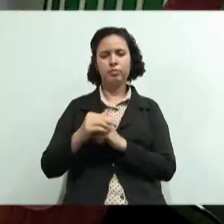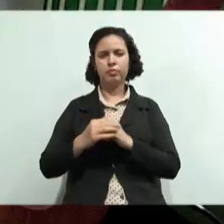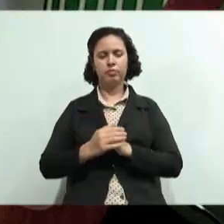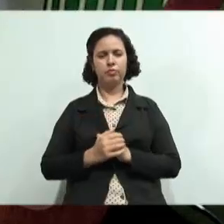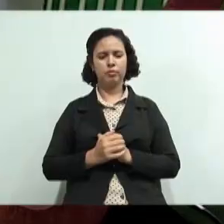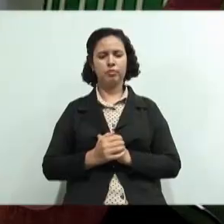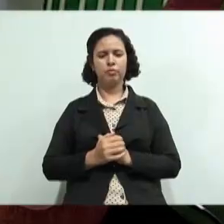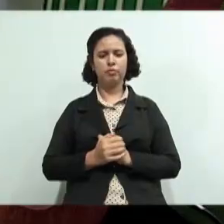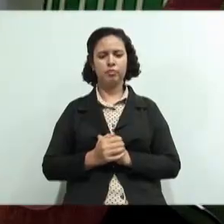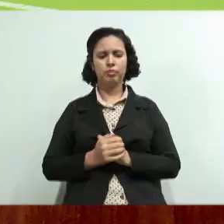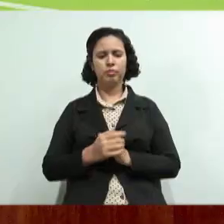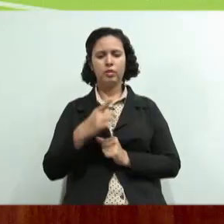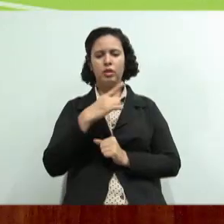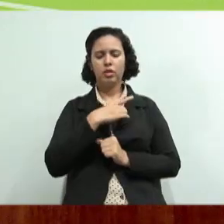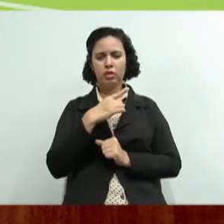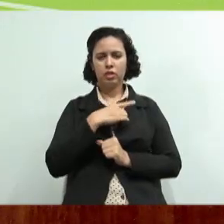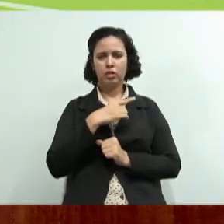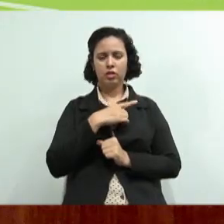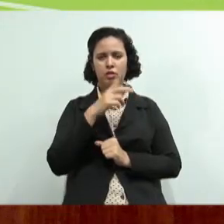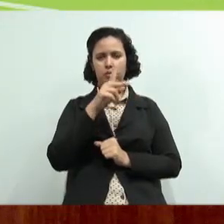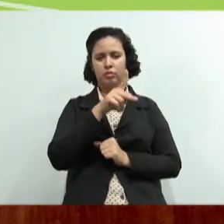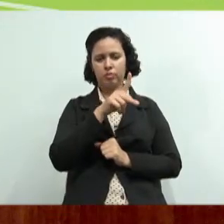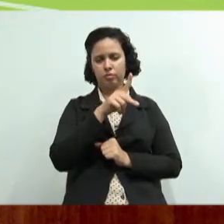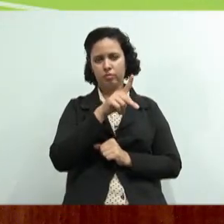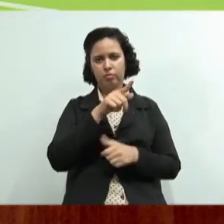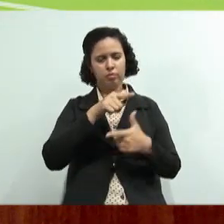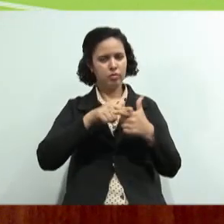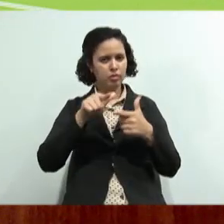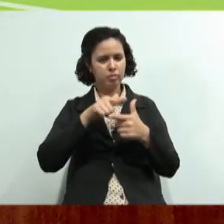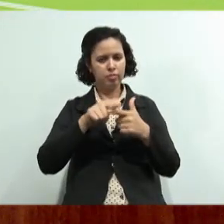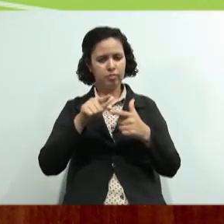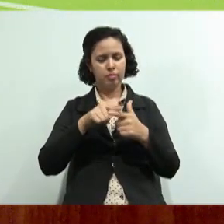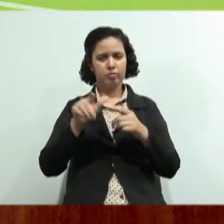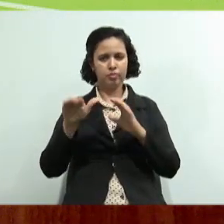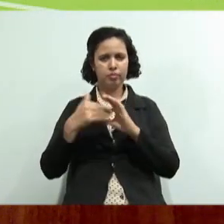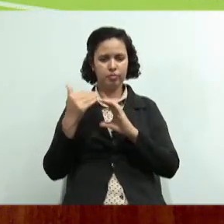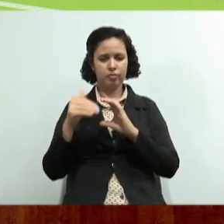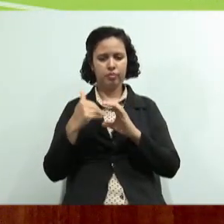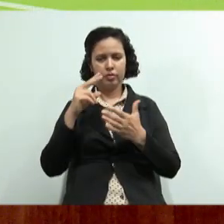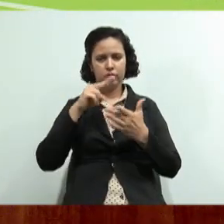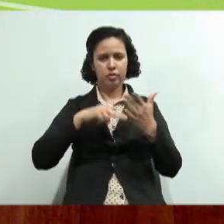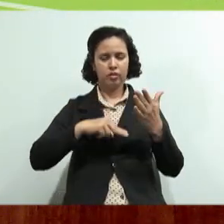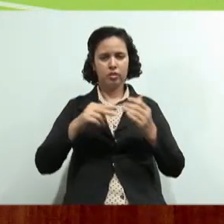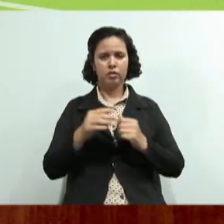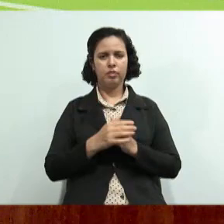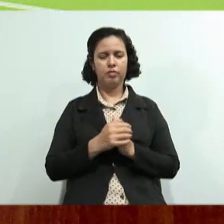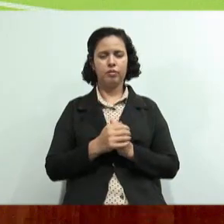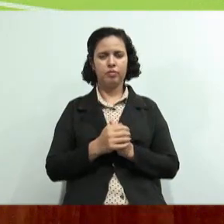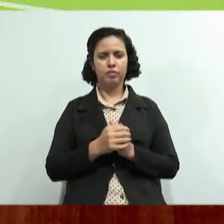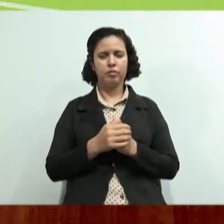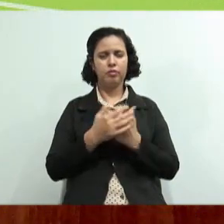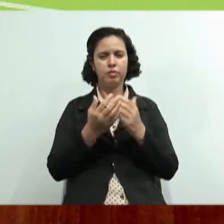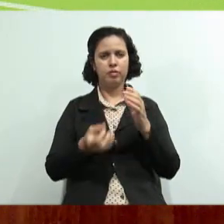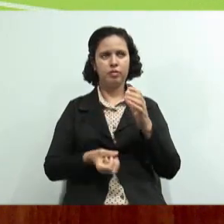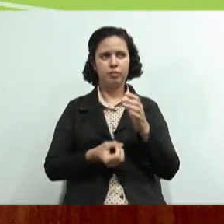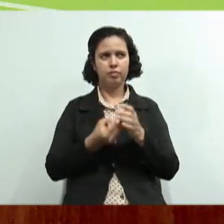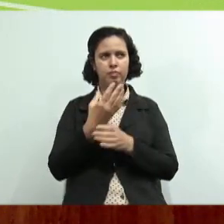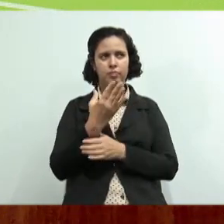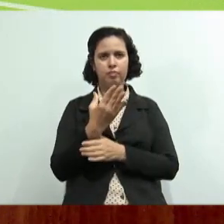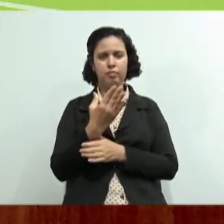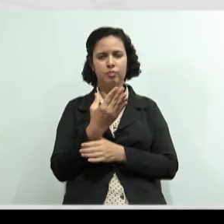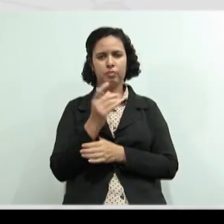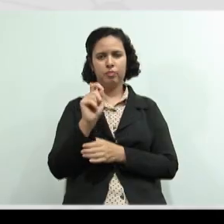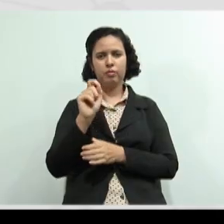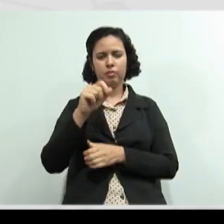Então, tivemos um problema aqui no chat. Então, vamos ler aqui a resposta. De fato, a produção da agricultura familiar